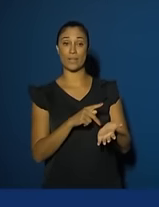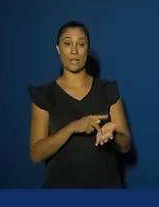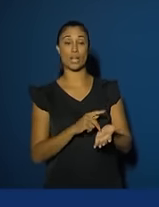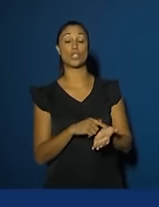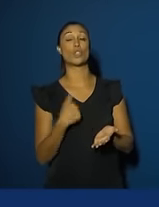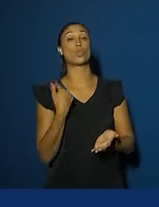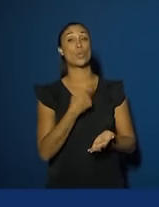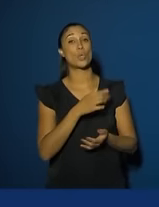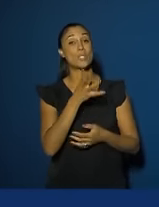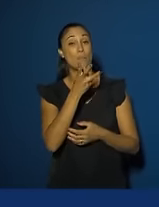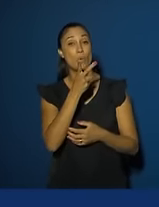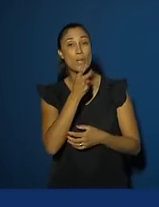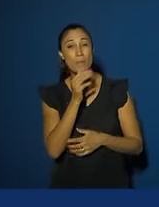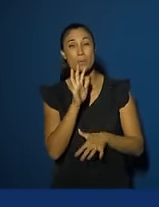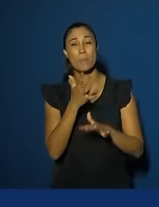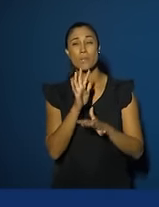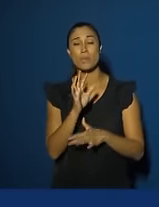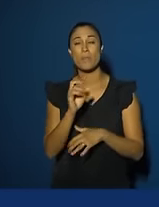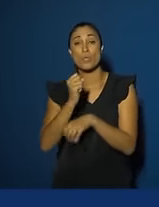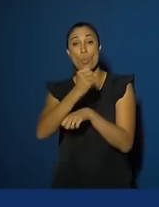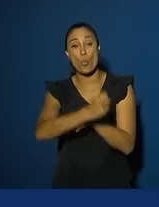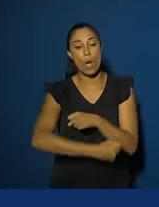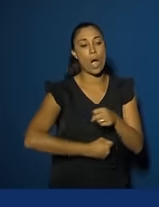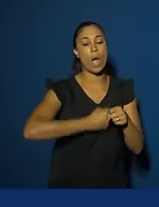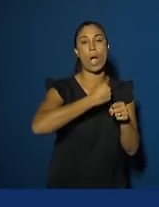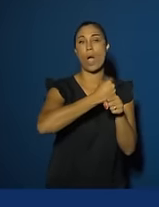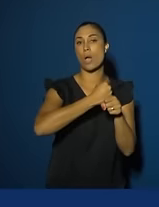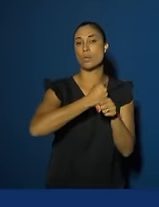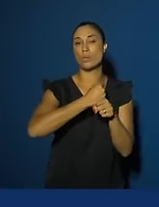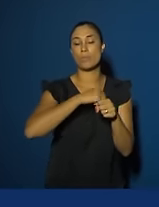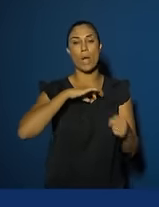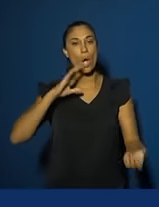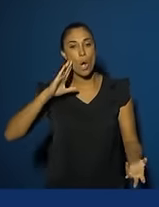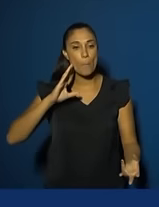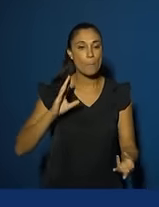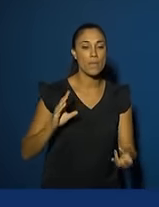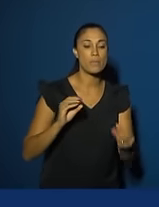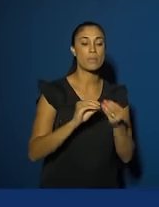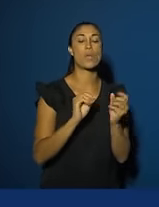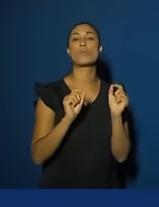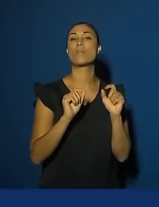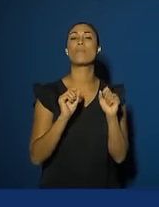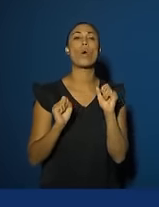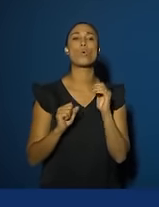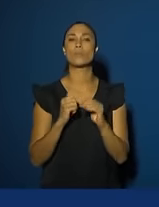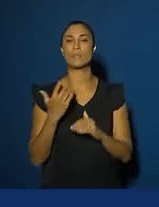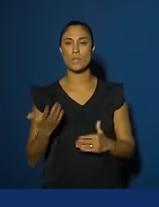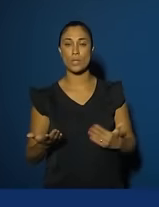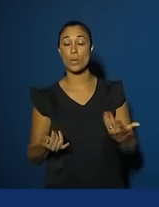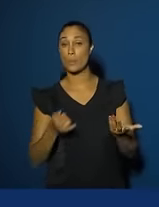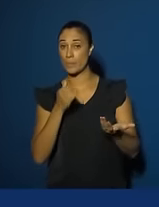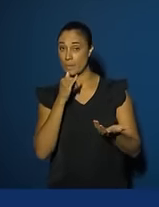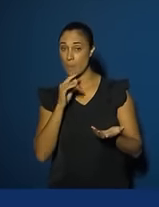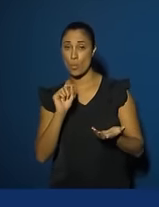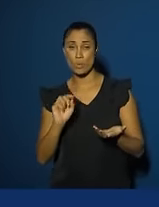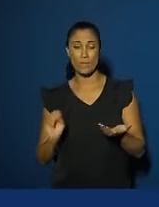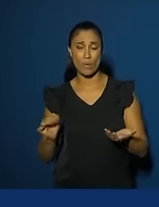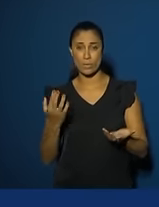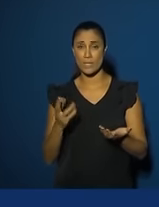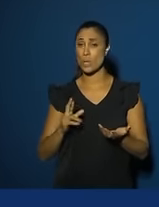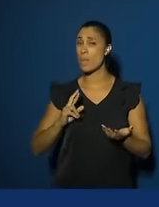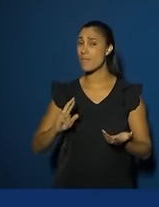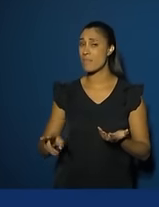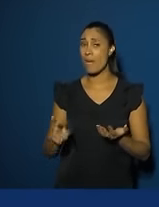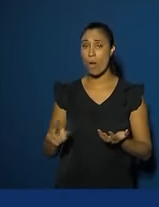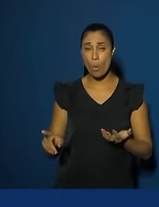nós Demoramos quase o ano todo para entender o que tava acontecendo porque o que estava acontecendo não